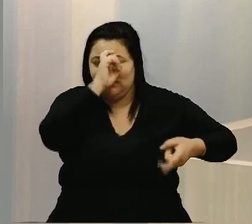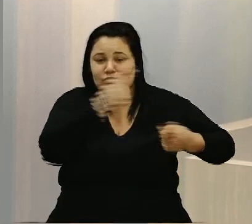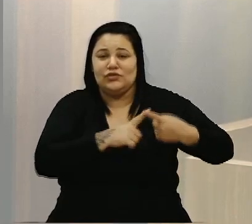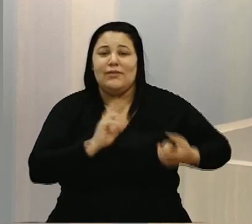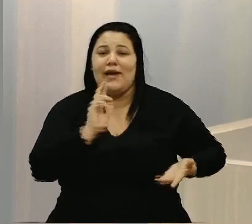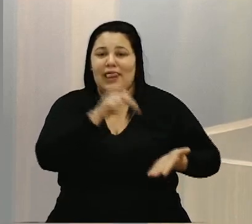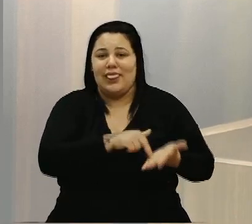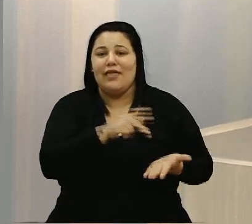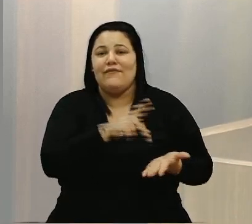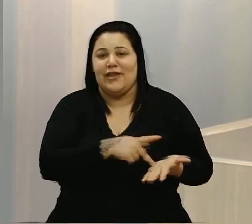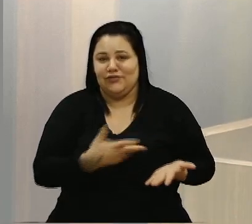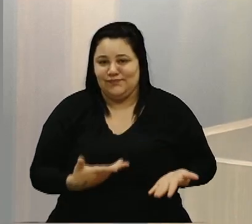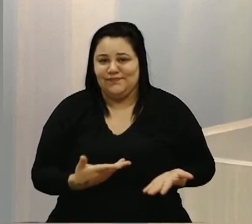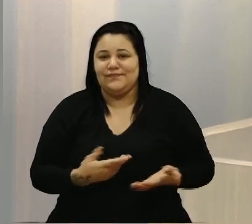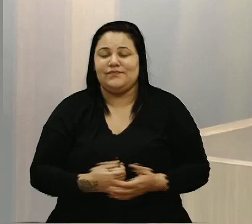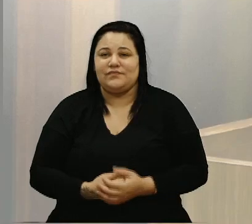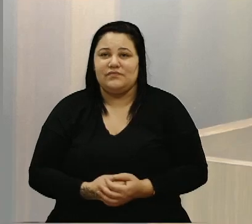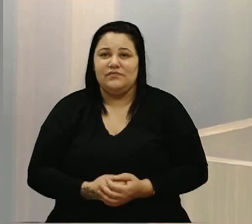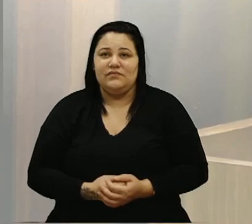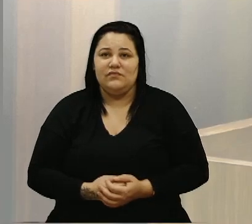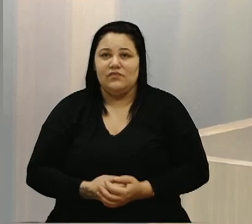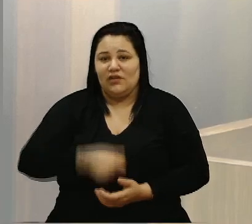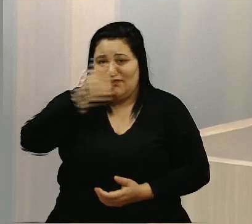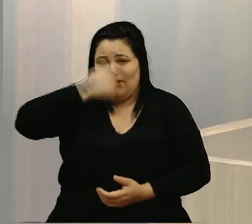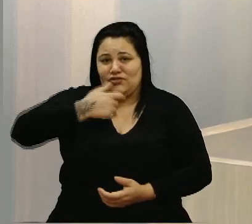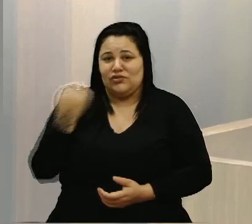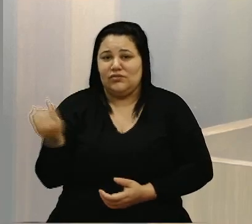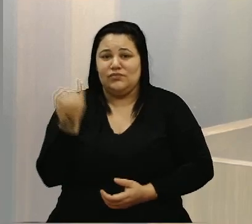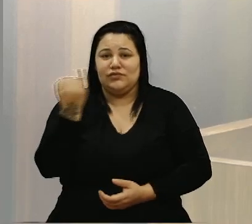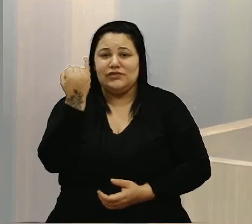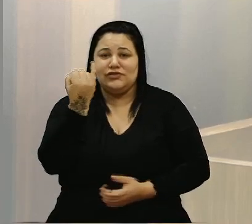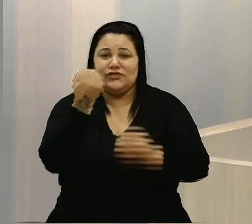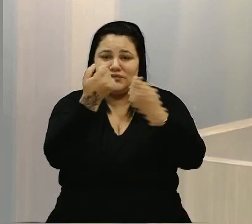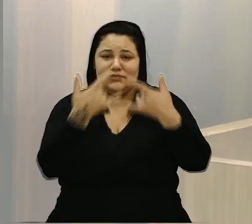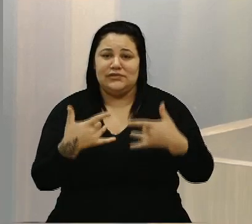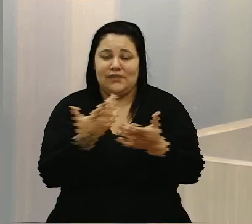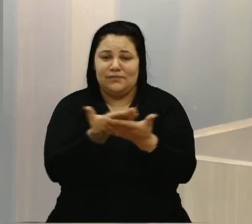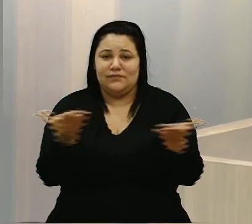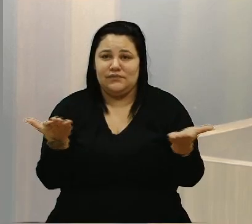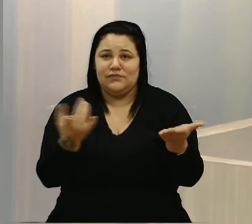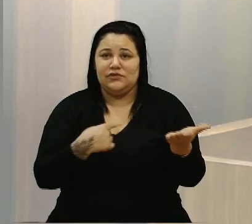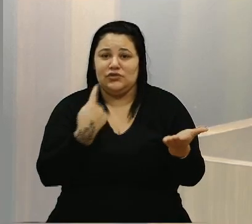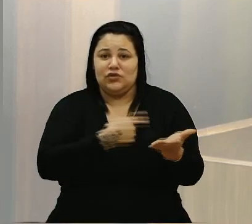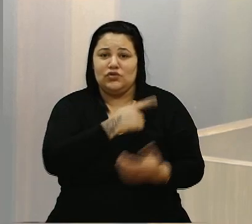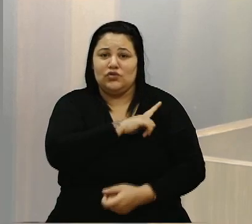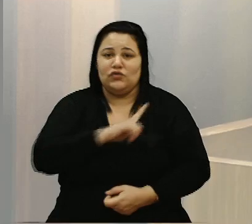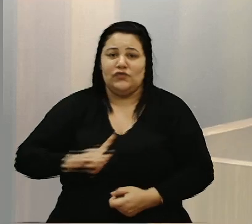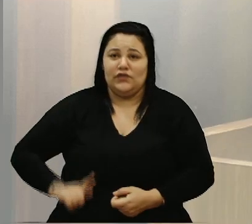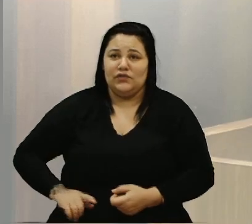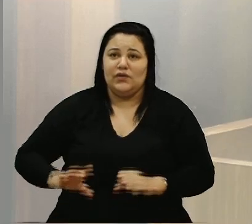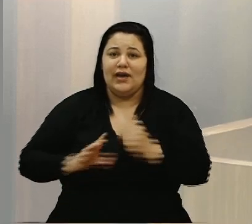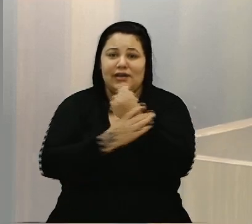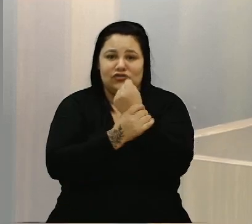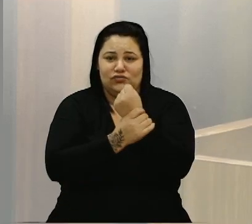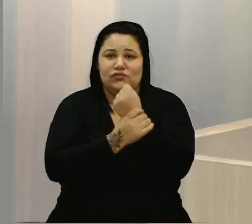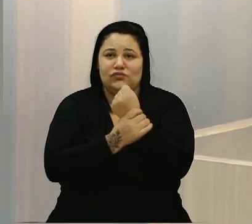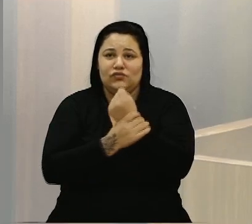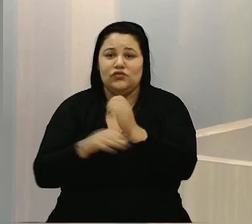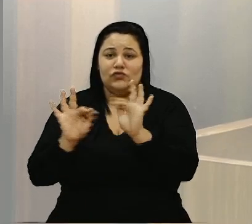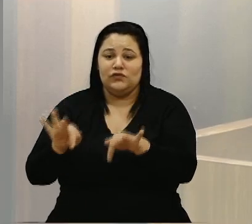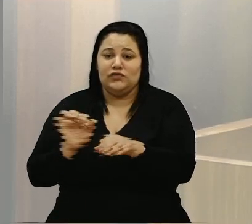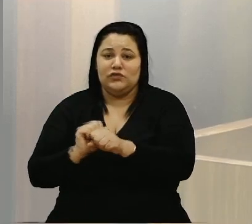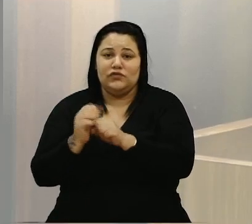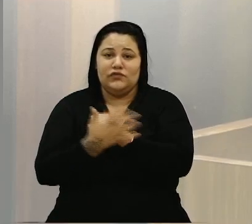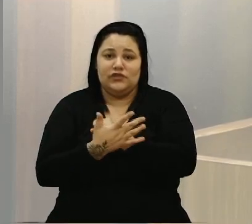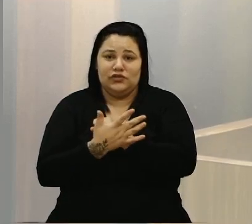é uma verdade, né? Acho que é importante trazer aqui à tona de que o nosso governo garantiu ao fim da pandemia